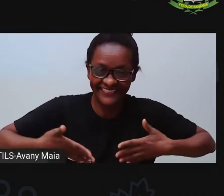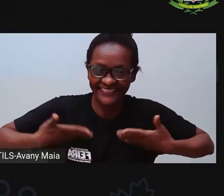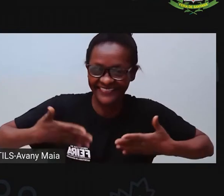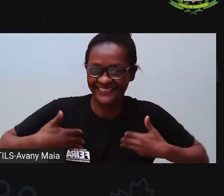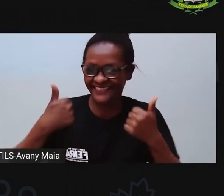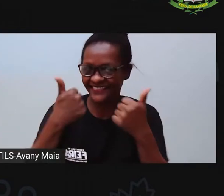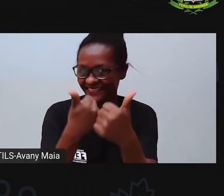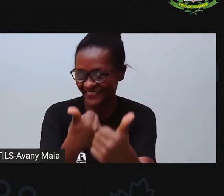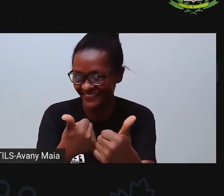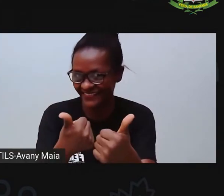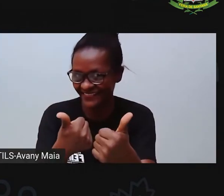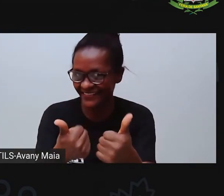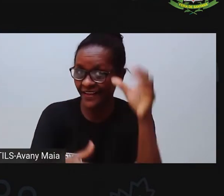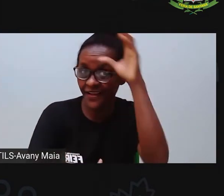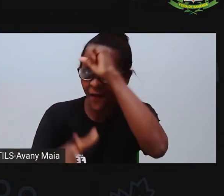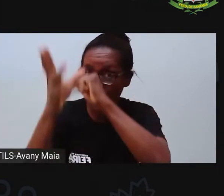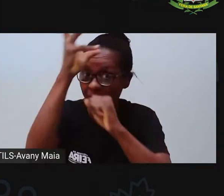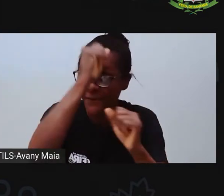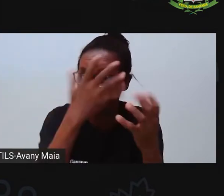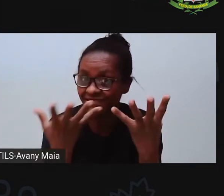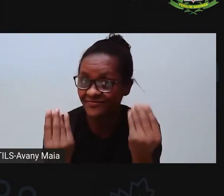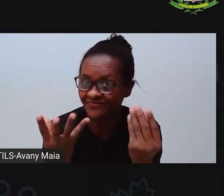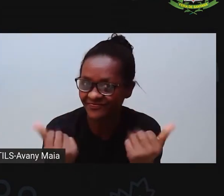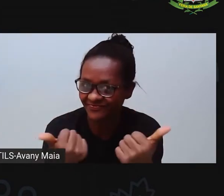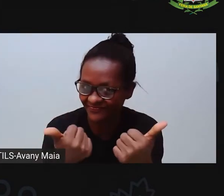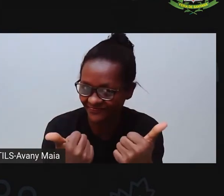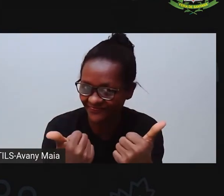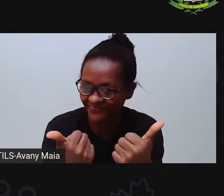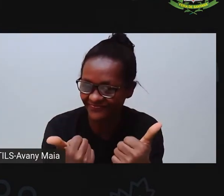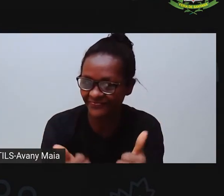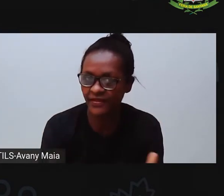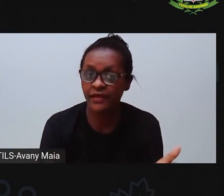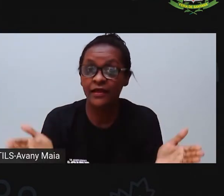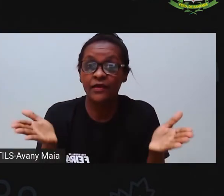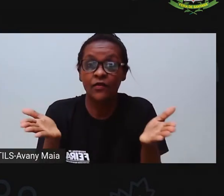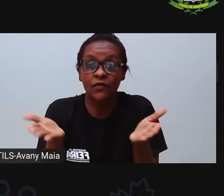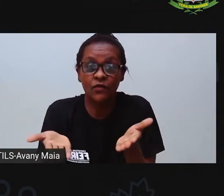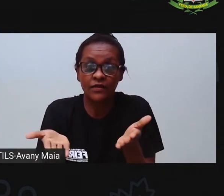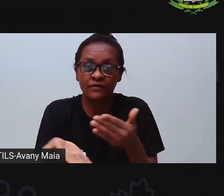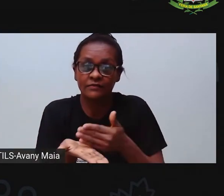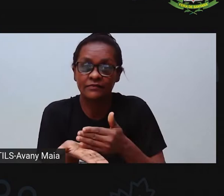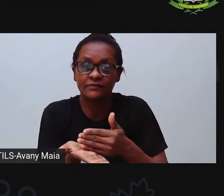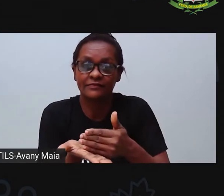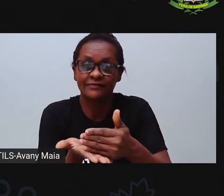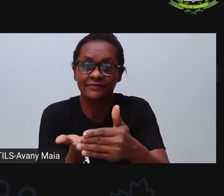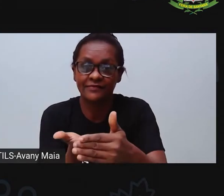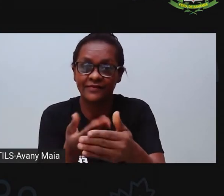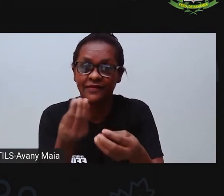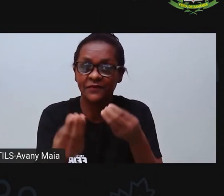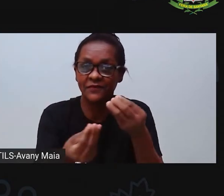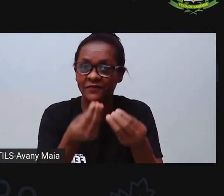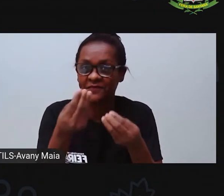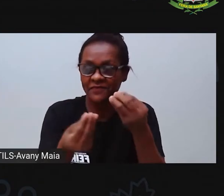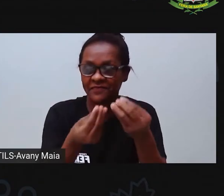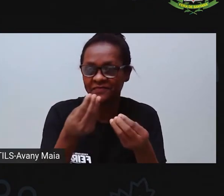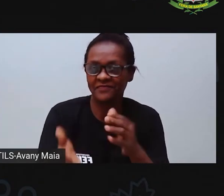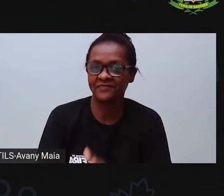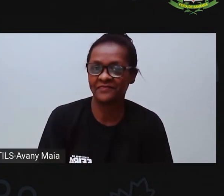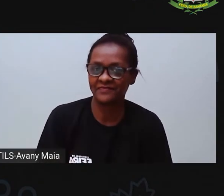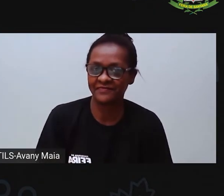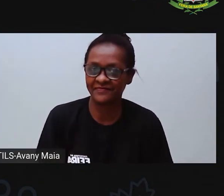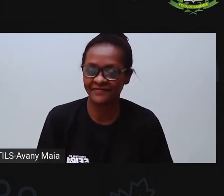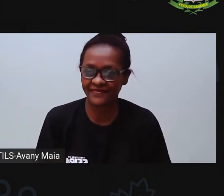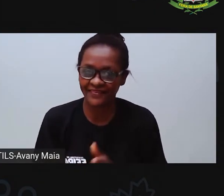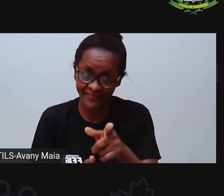animadas para aprender bastante coisa, tá certo? Então, para a gente começar nosso momento de aula, né? Vocês